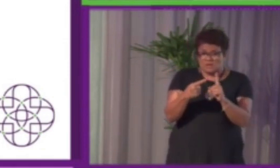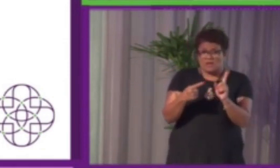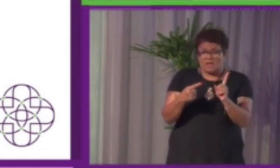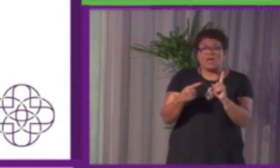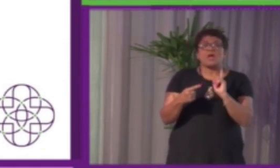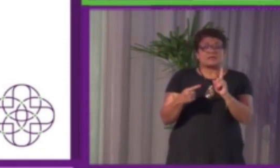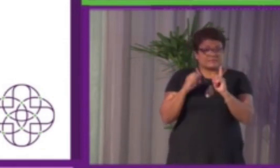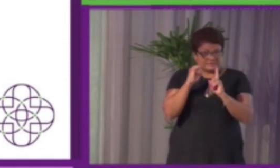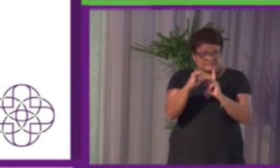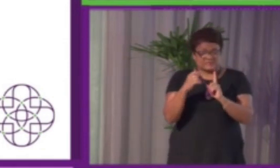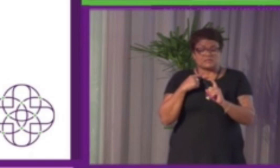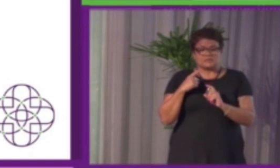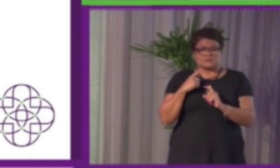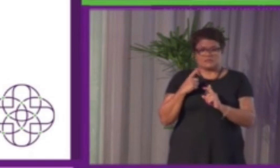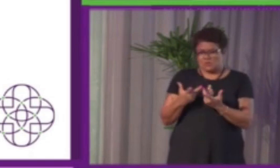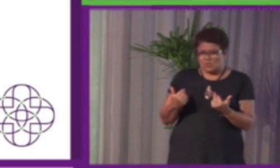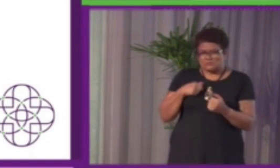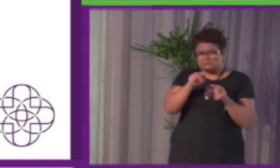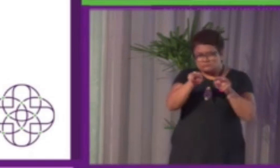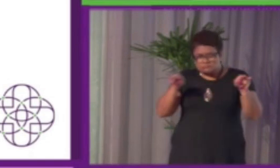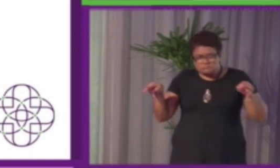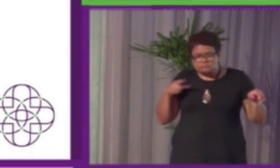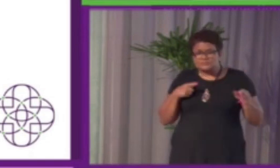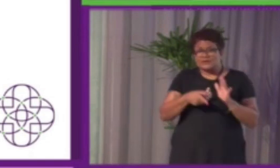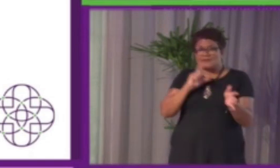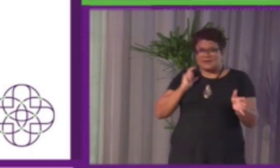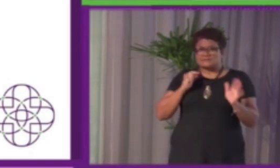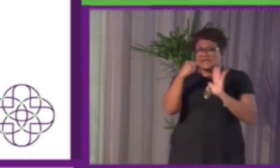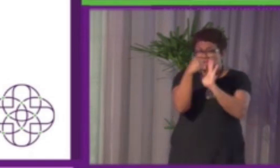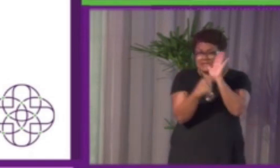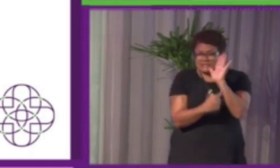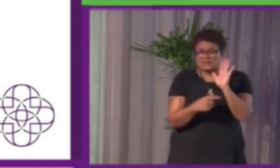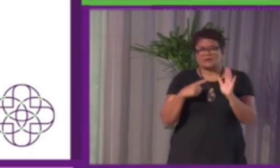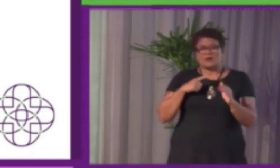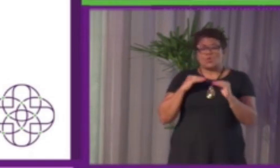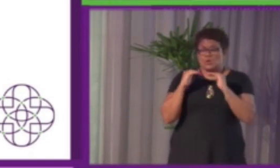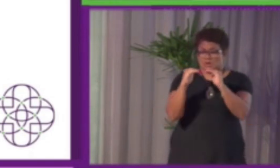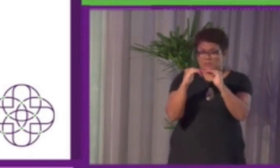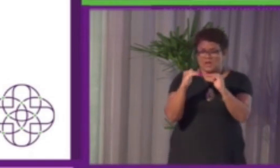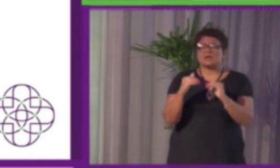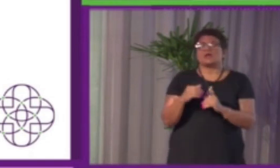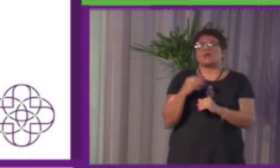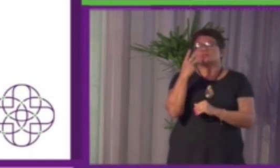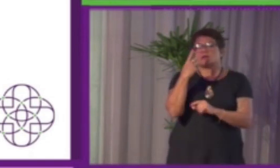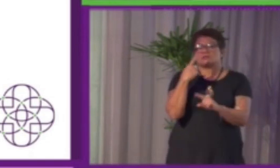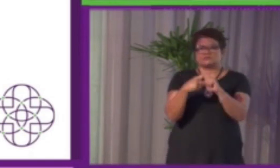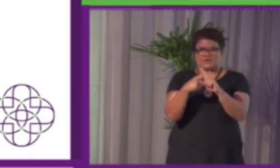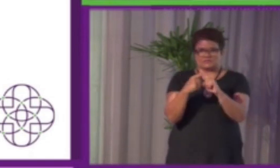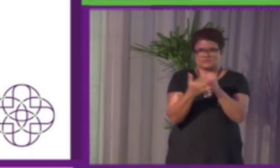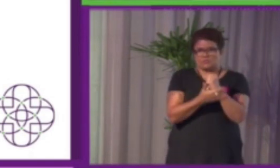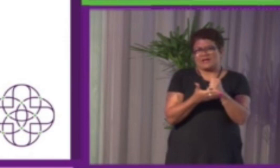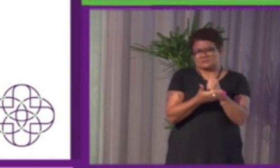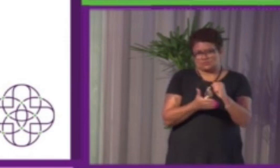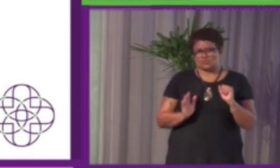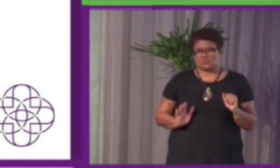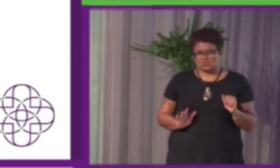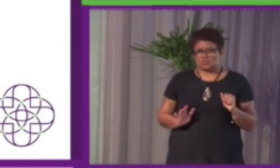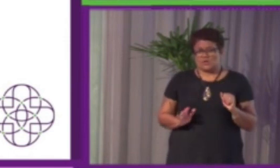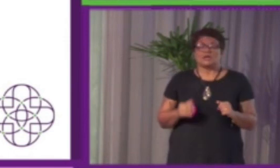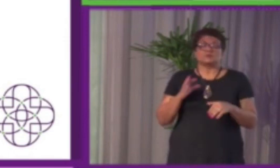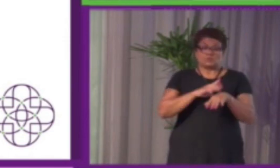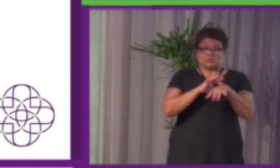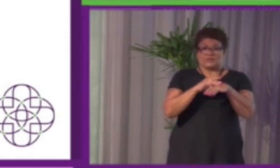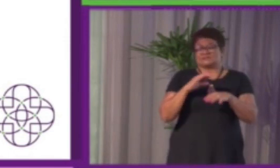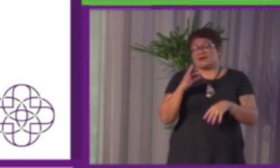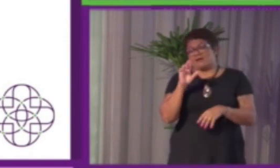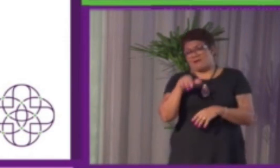com aquelas citadas nos itens, o limiar ele será de 3 vezes esse limiar base. Então, para doenças raras, hoje, a